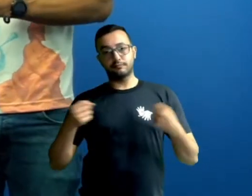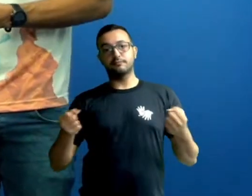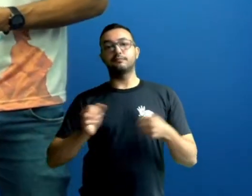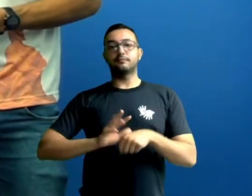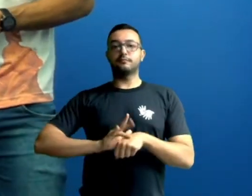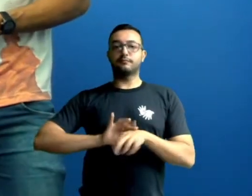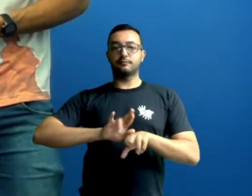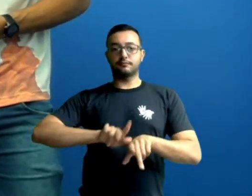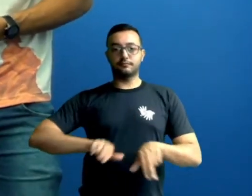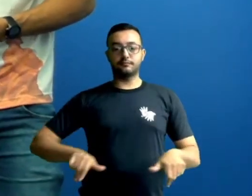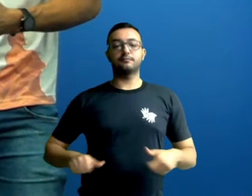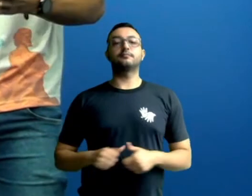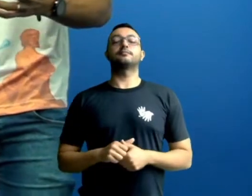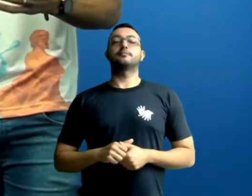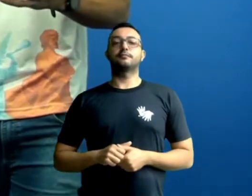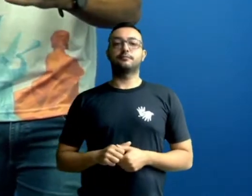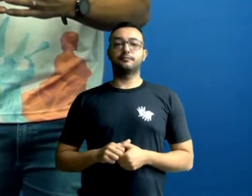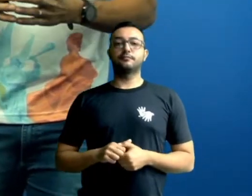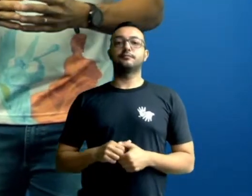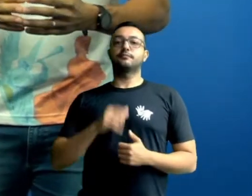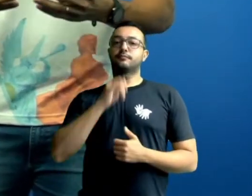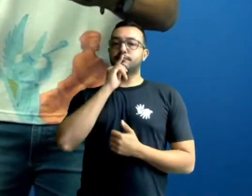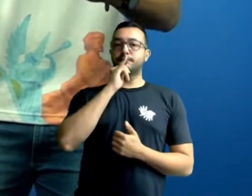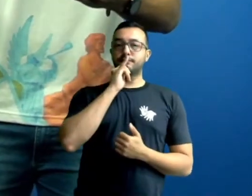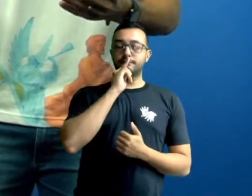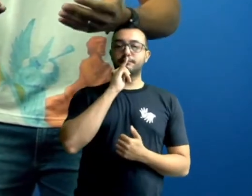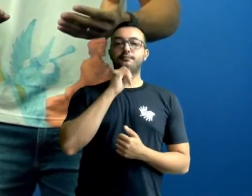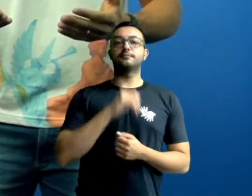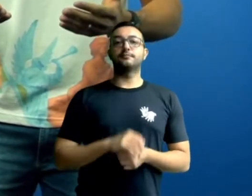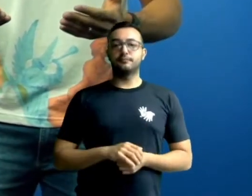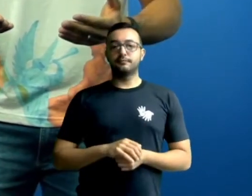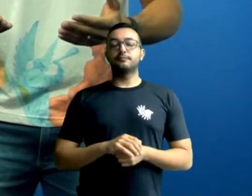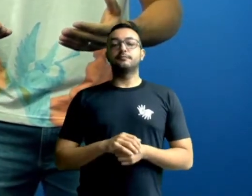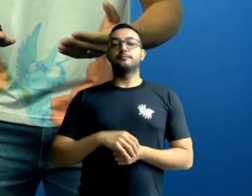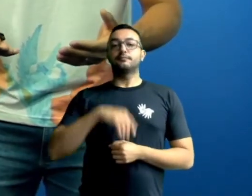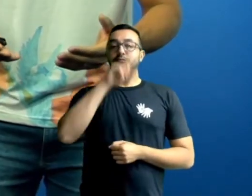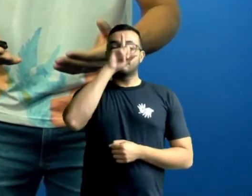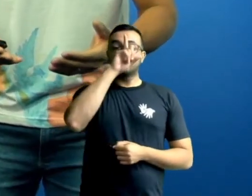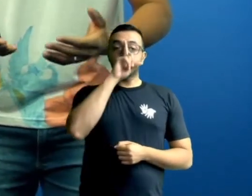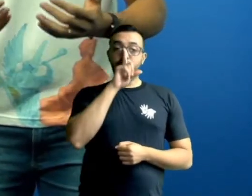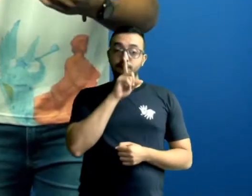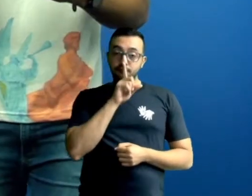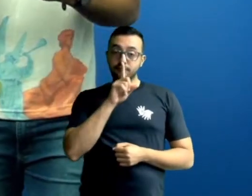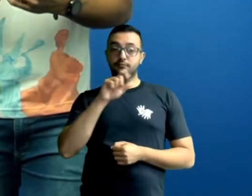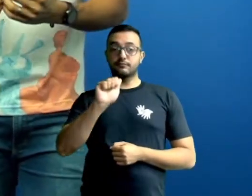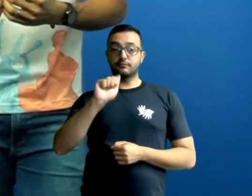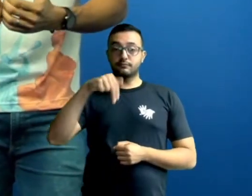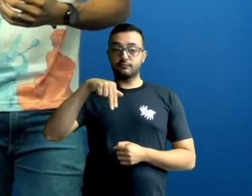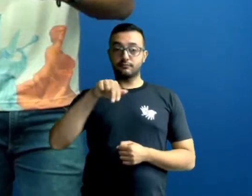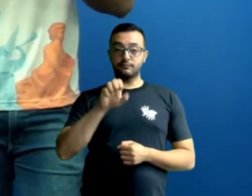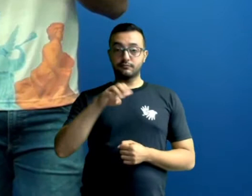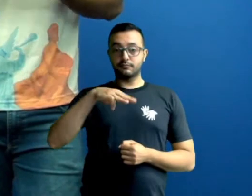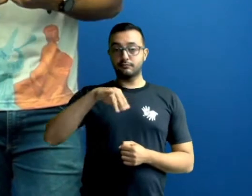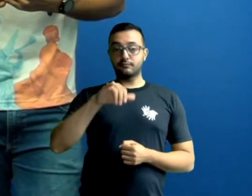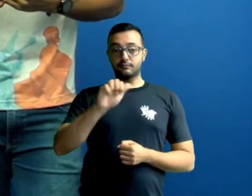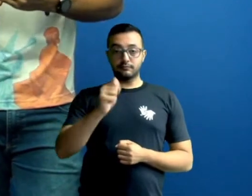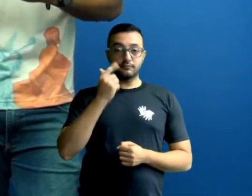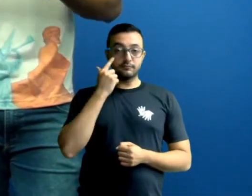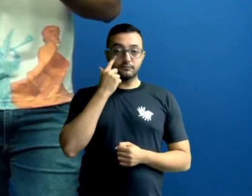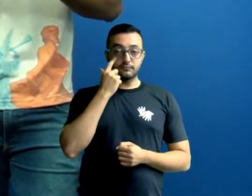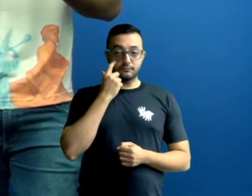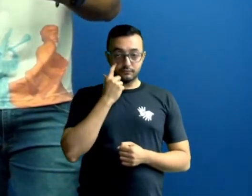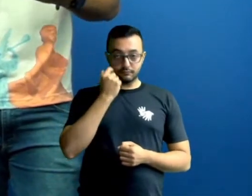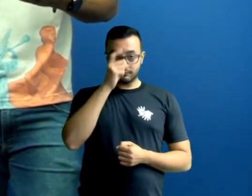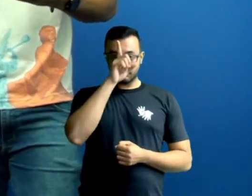inúmeras doenças, tá certo? Como, por exemplo, a anemia falciforme, que é uma doença, né,